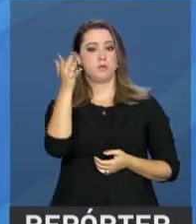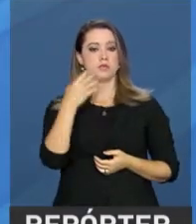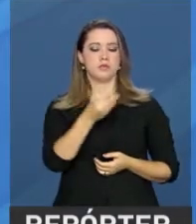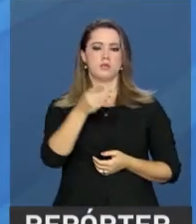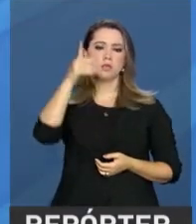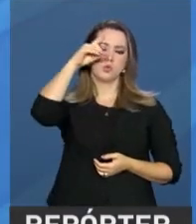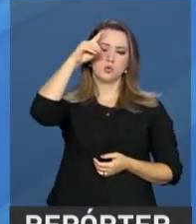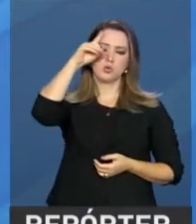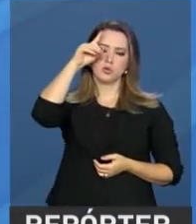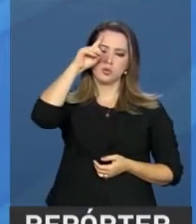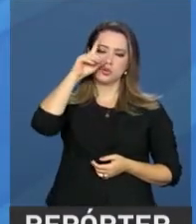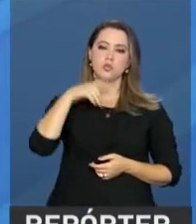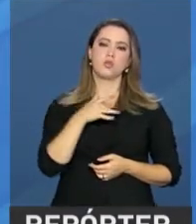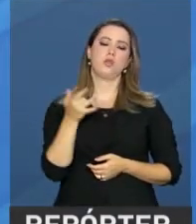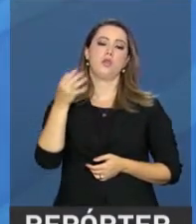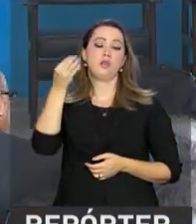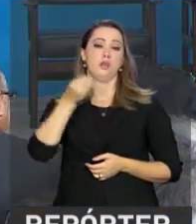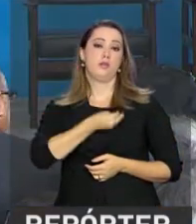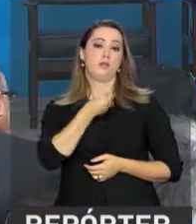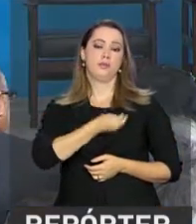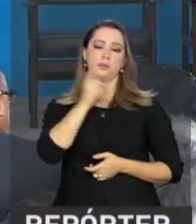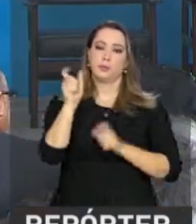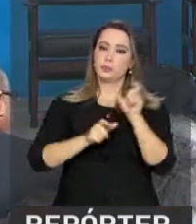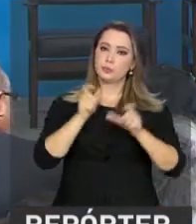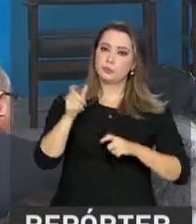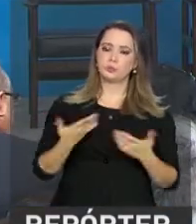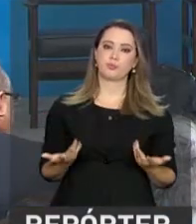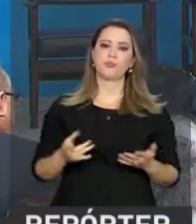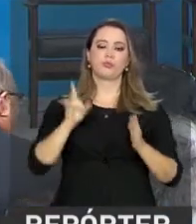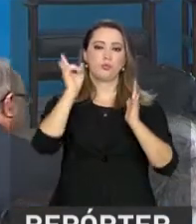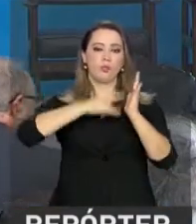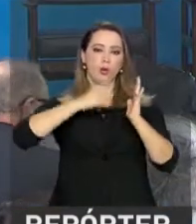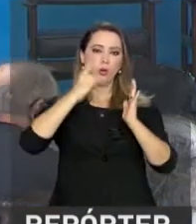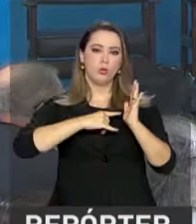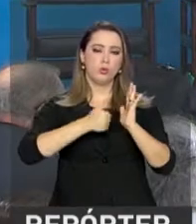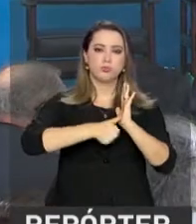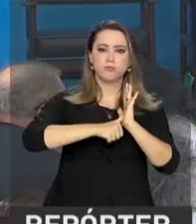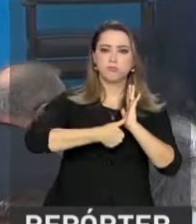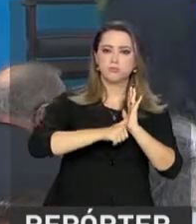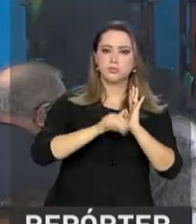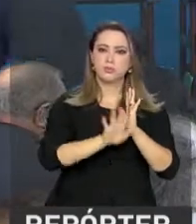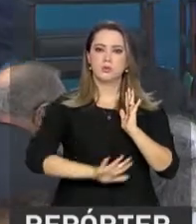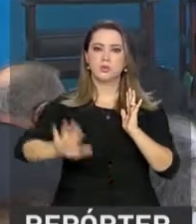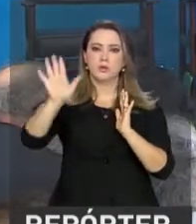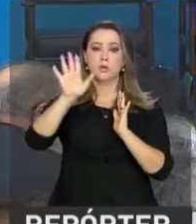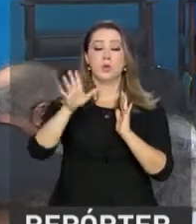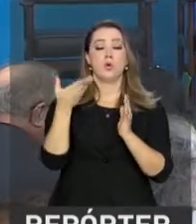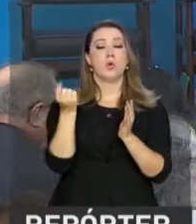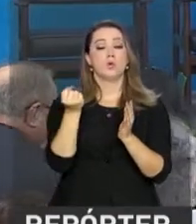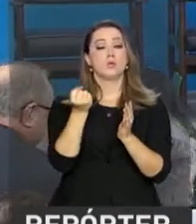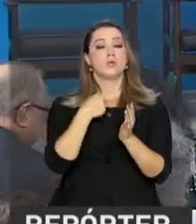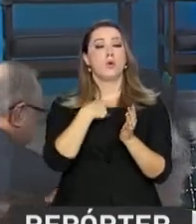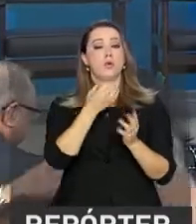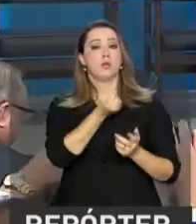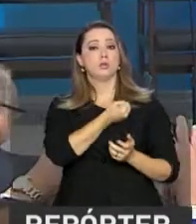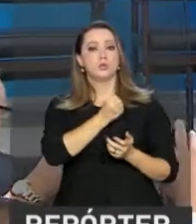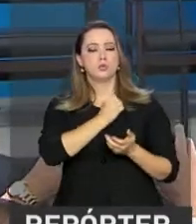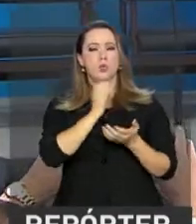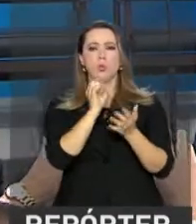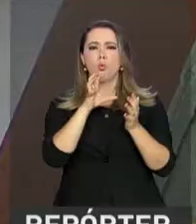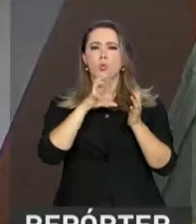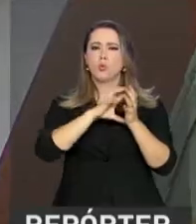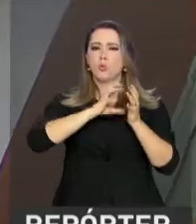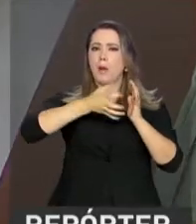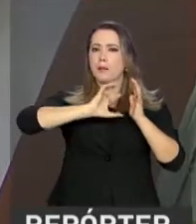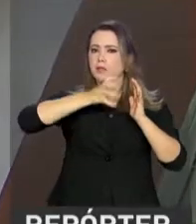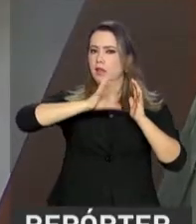dia a dia e facilitando a vida do cidadão o documento nacional de identificação vai usar a base de dados de cadastro biométrico da